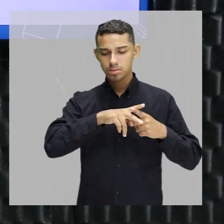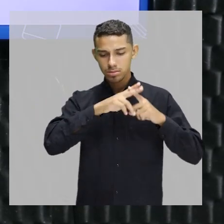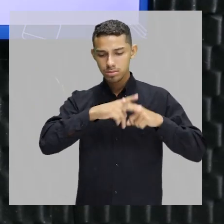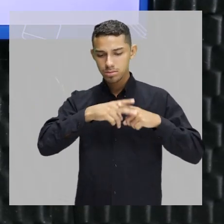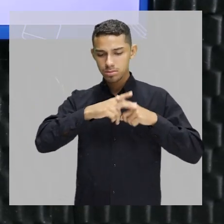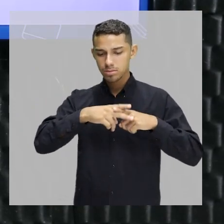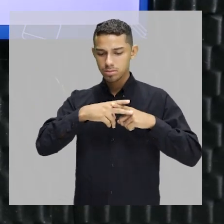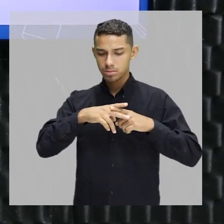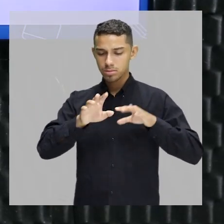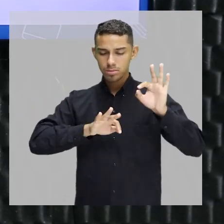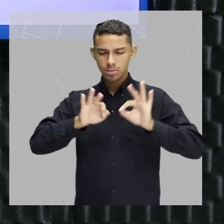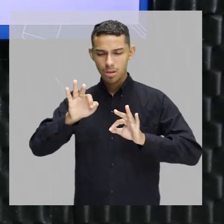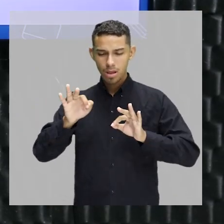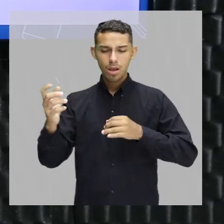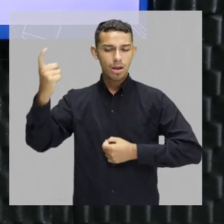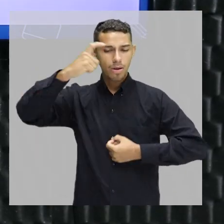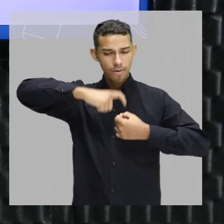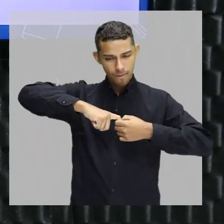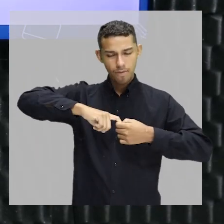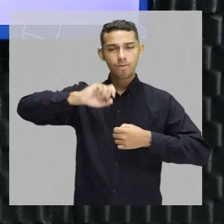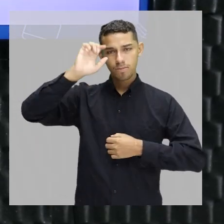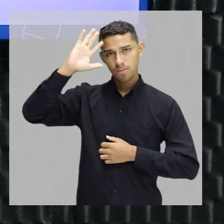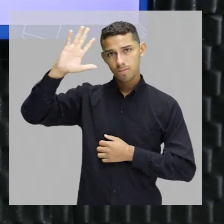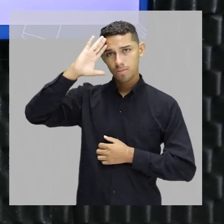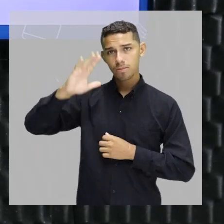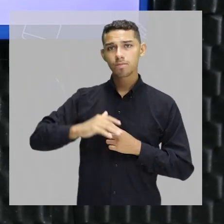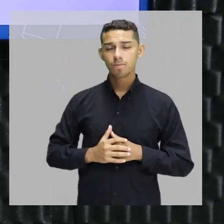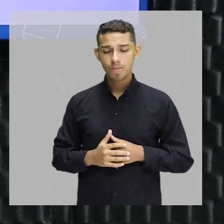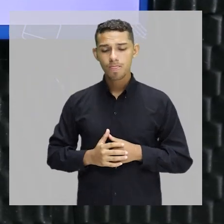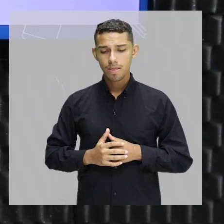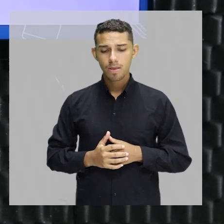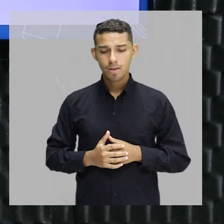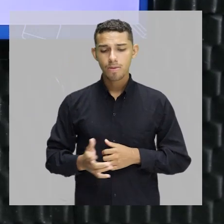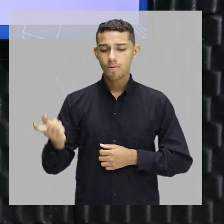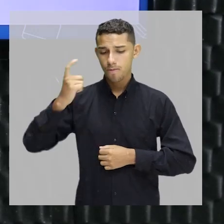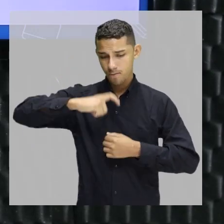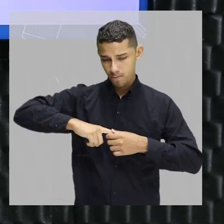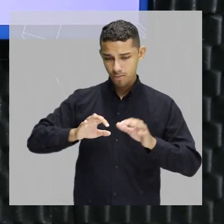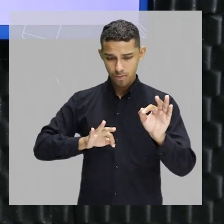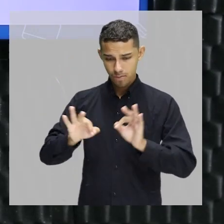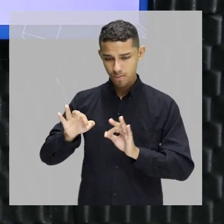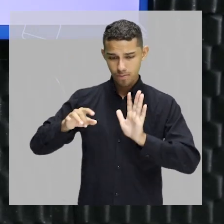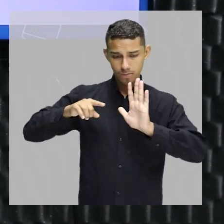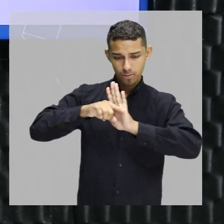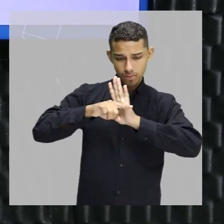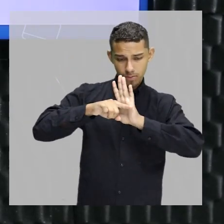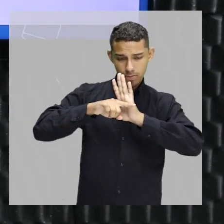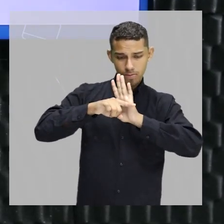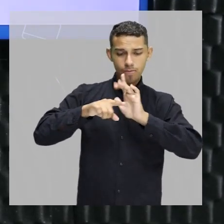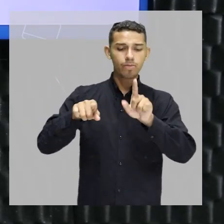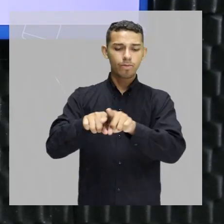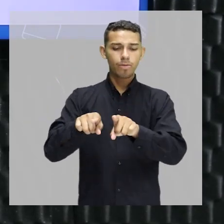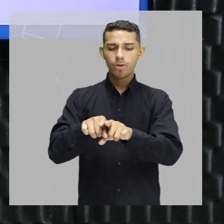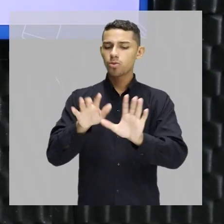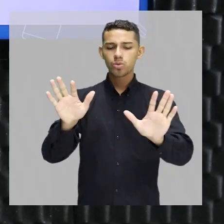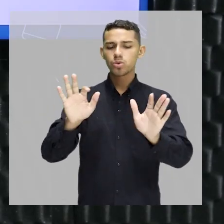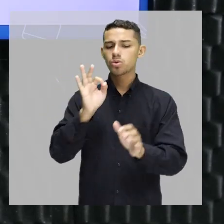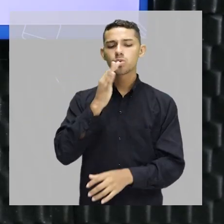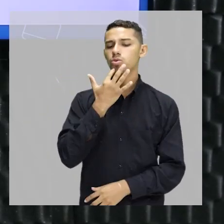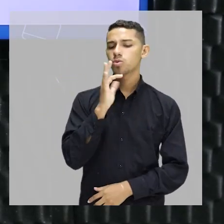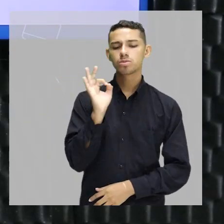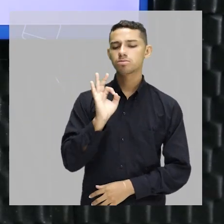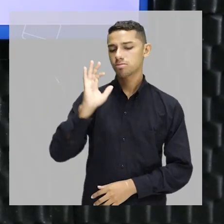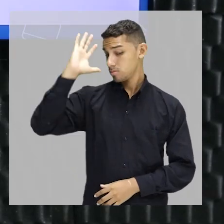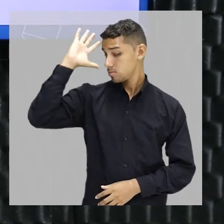era previsto, vai voltar novamente a fazer as suas pesquisas, tá ok? E não aconteceu